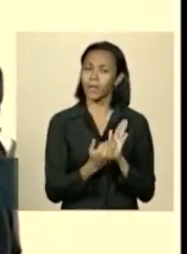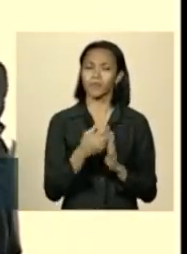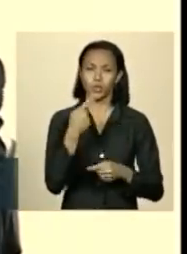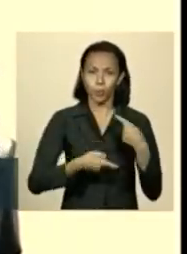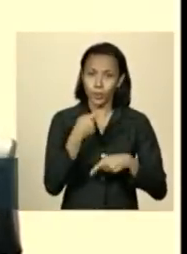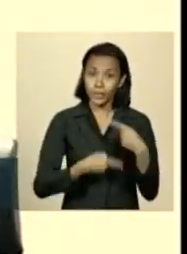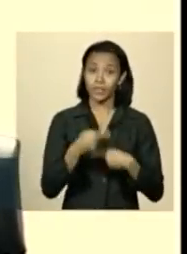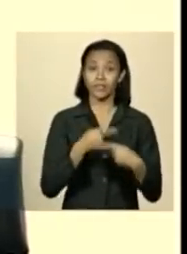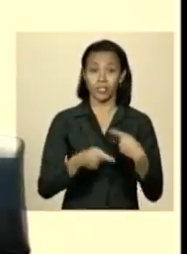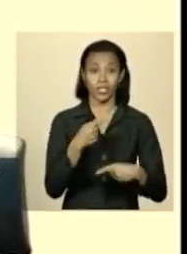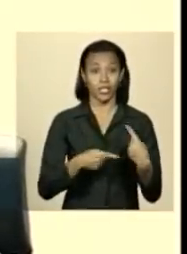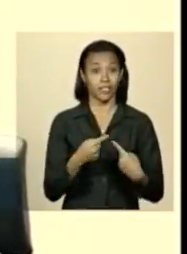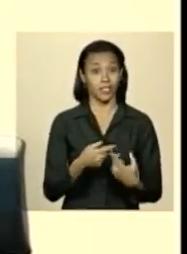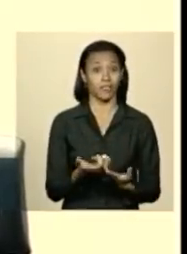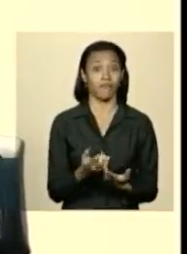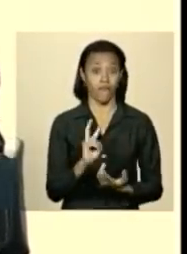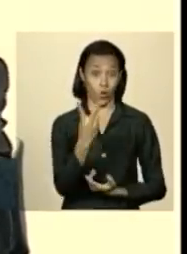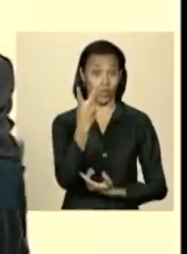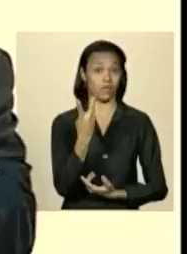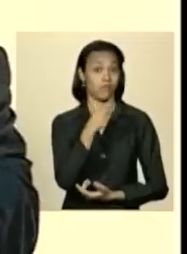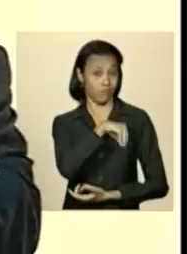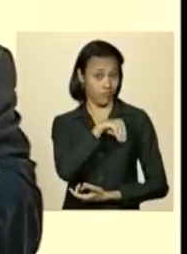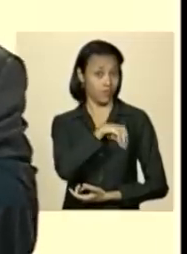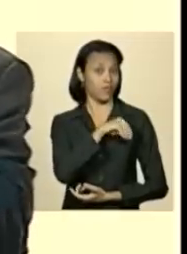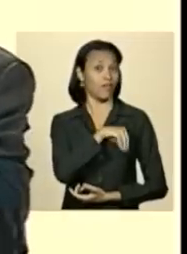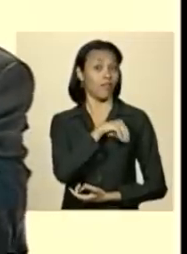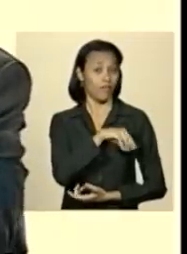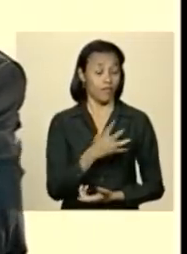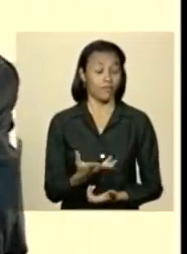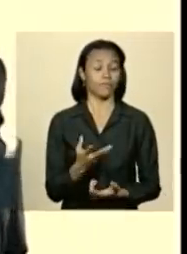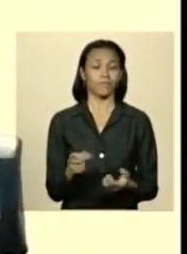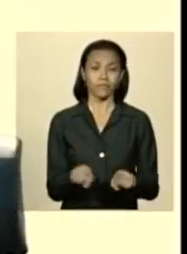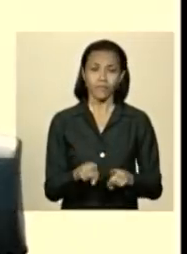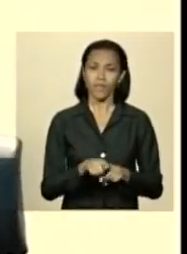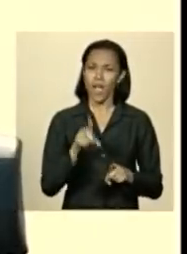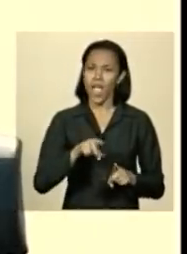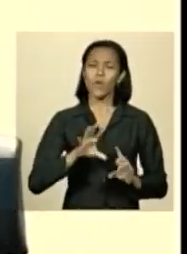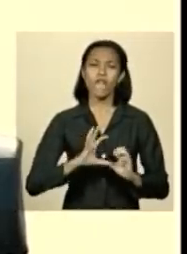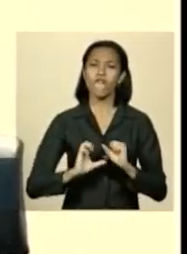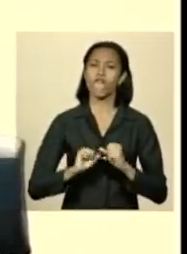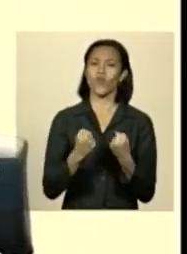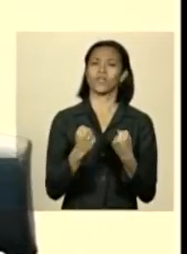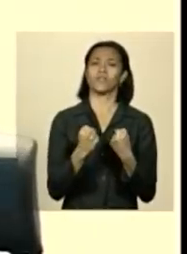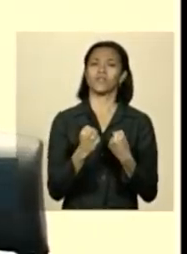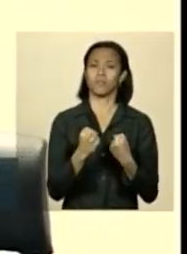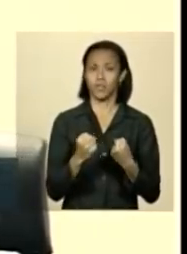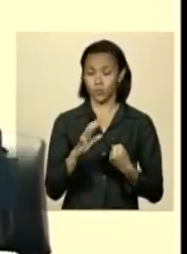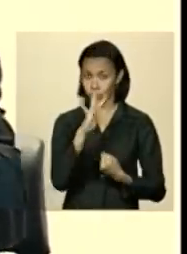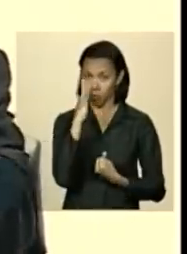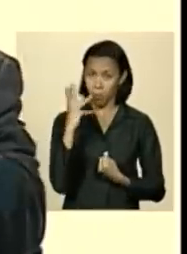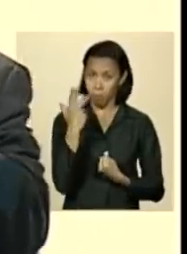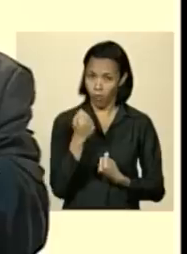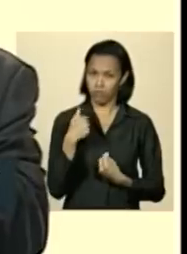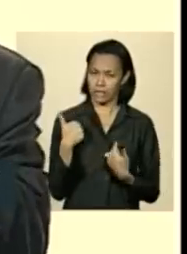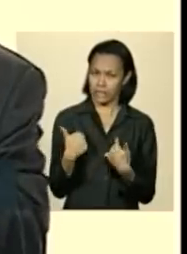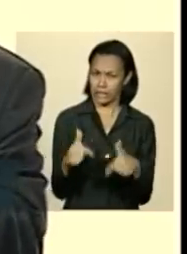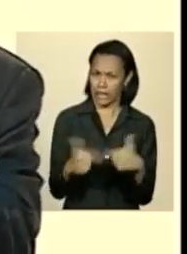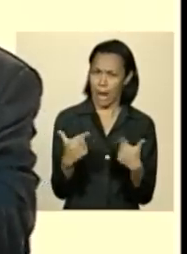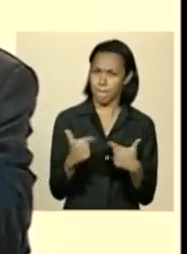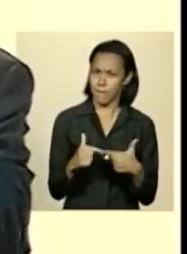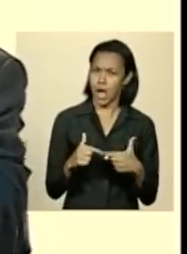política de valorização do salário mínimo isso significa o fortalecimento da classe trabalhadora isso significa o